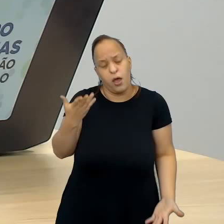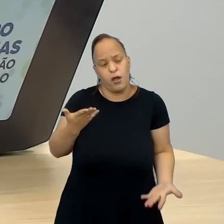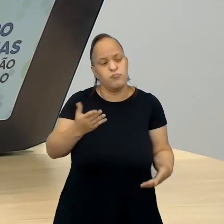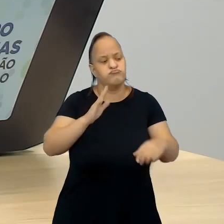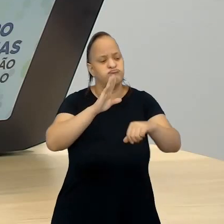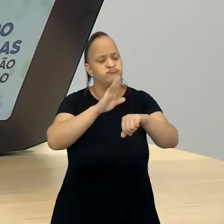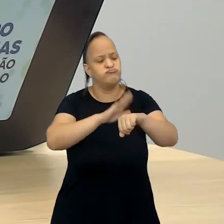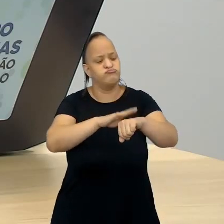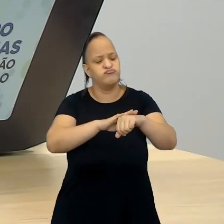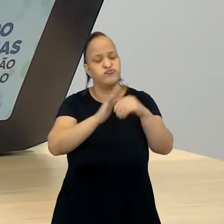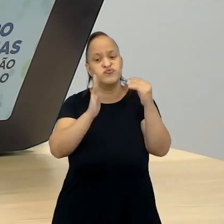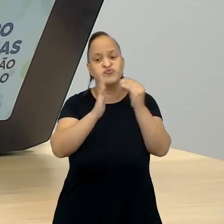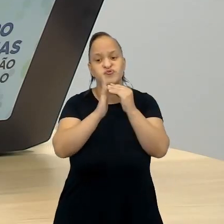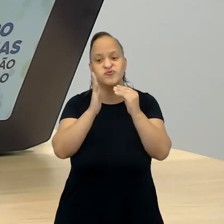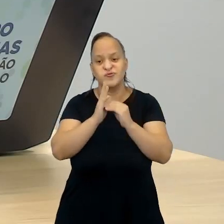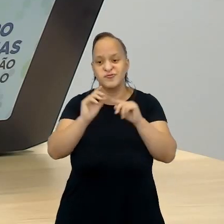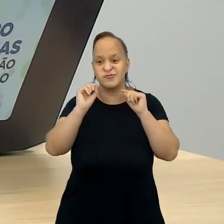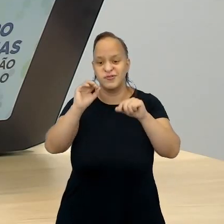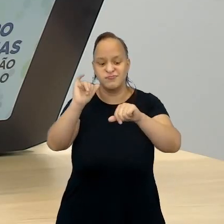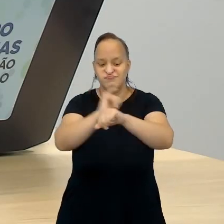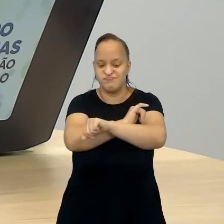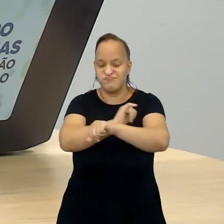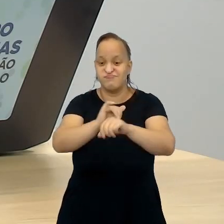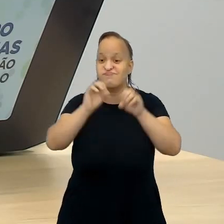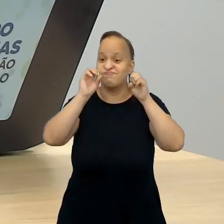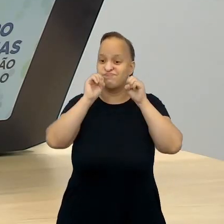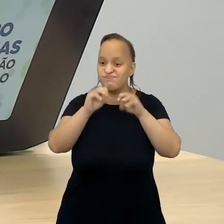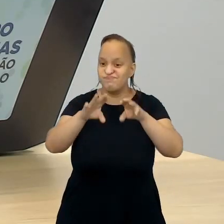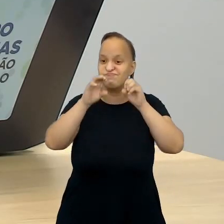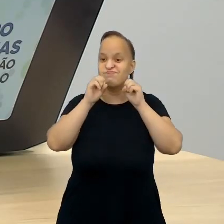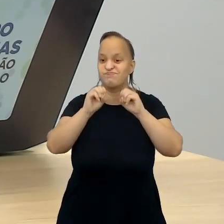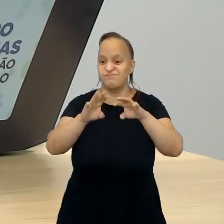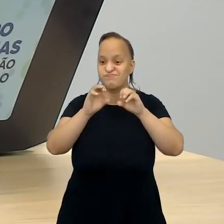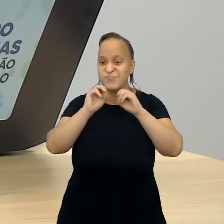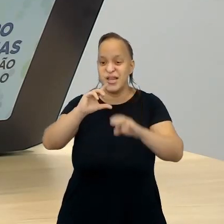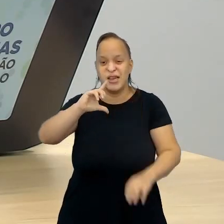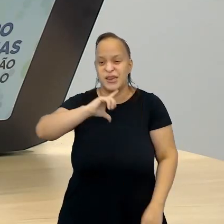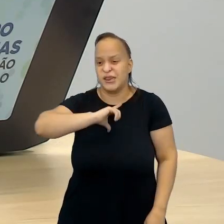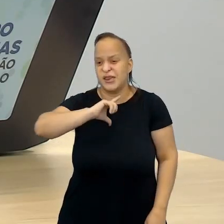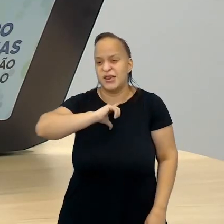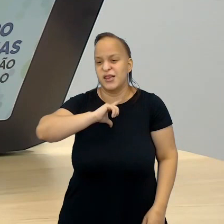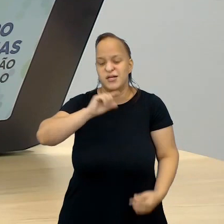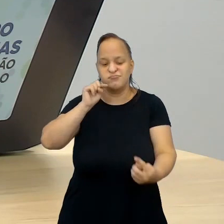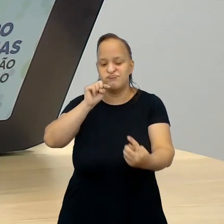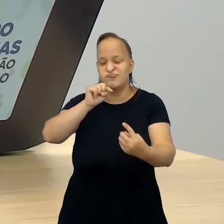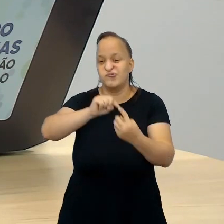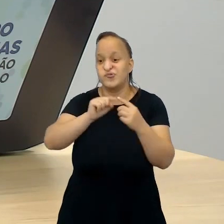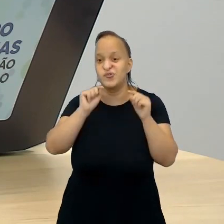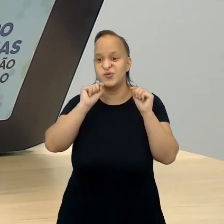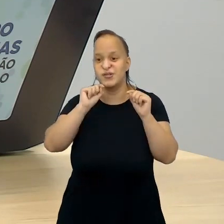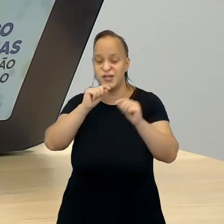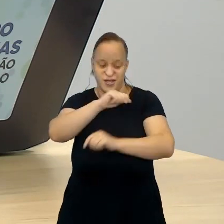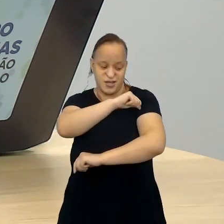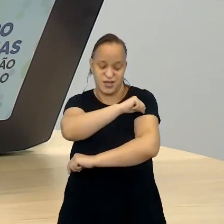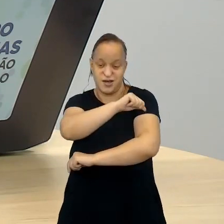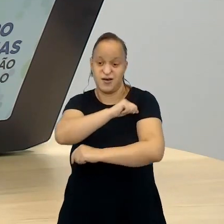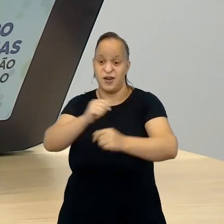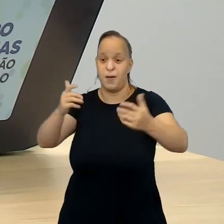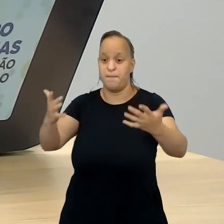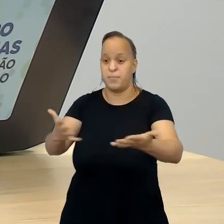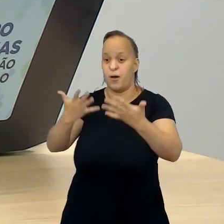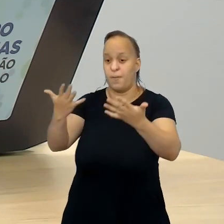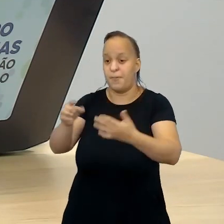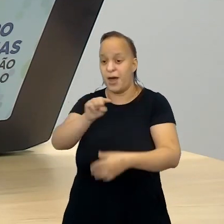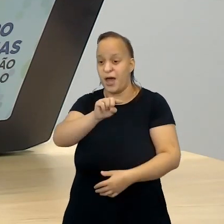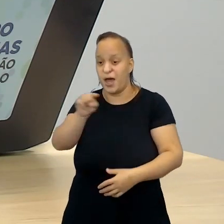Metodologias ativas são estratégias de ensino que têm por objetivo incentivar os estudantes a aprenderem